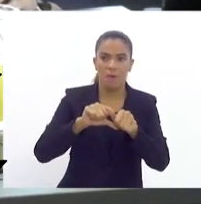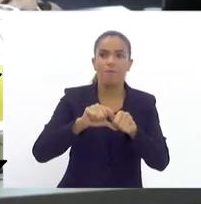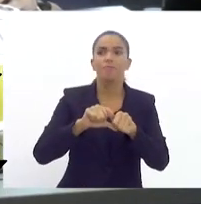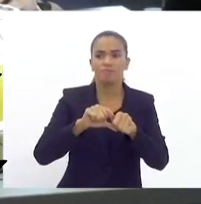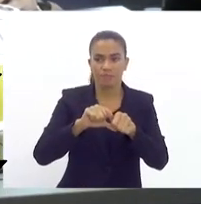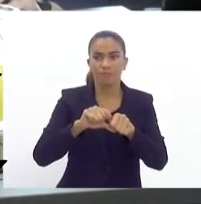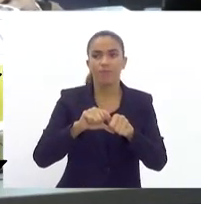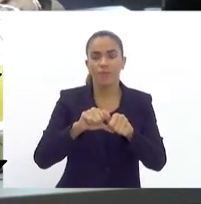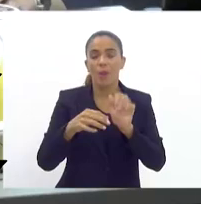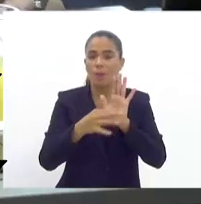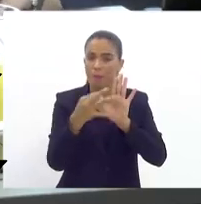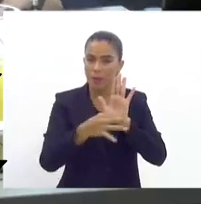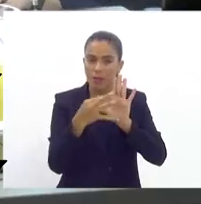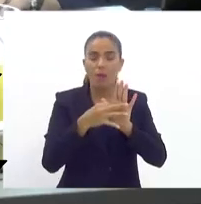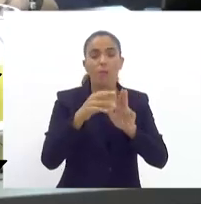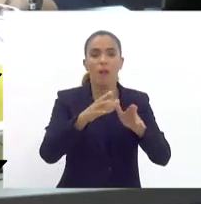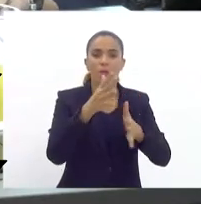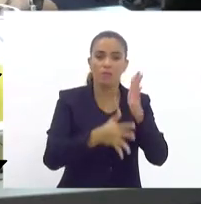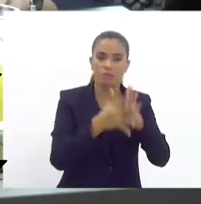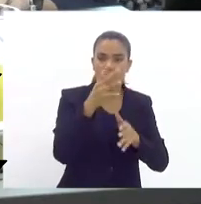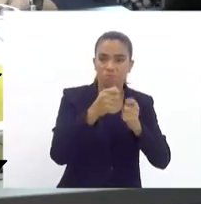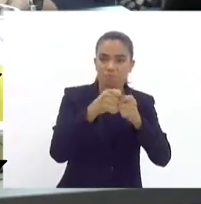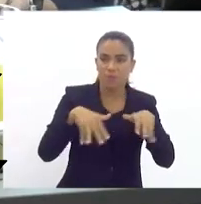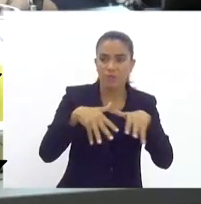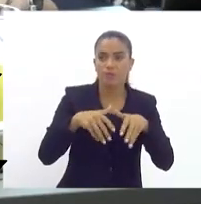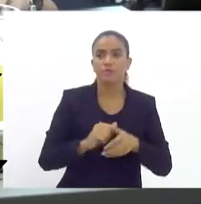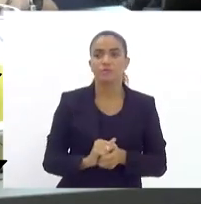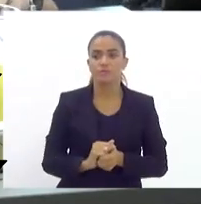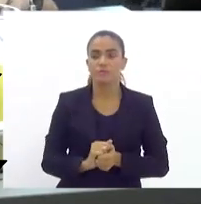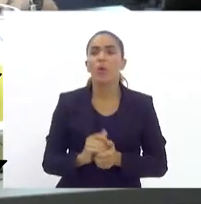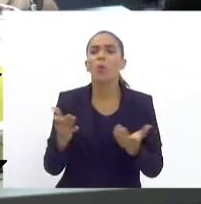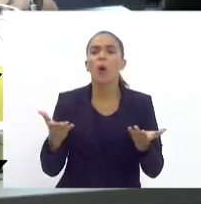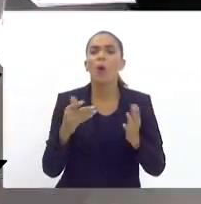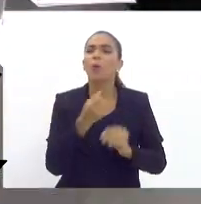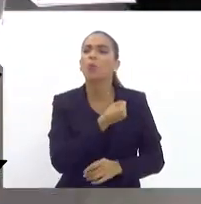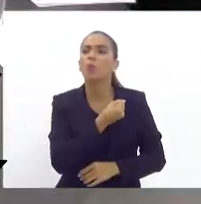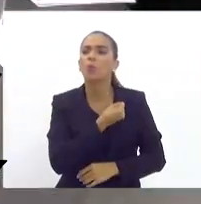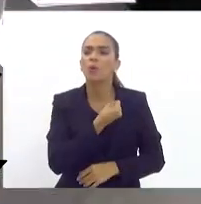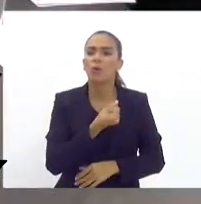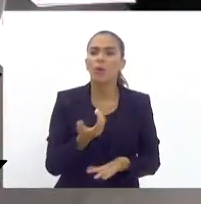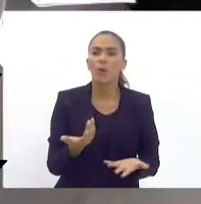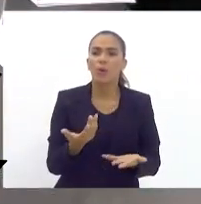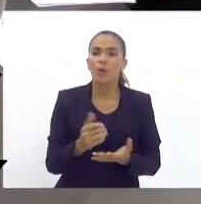alterar o parecer pela prejudicabilidade. Não deu tempo de alterar. Qual o projeto, qual a lei que...